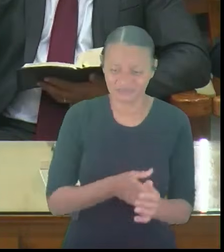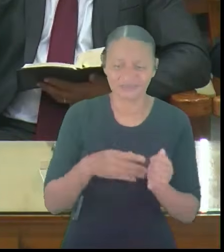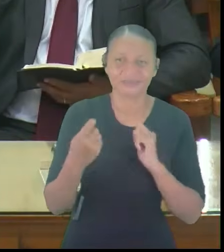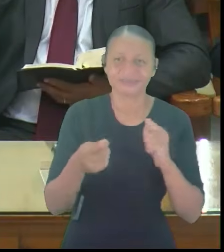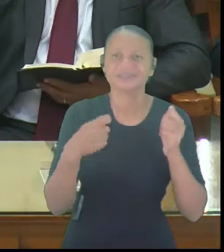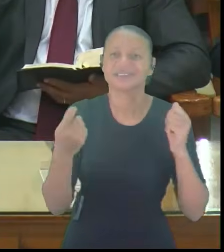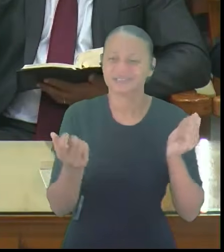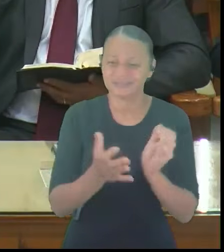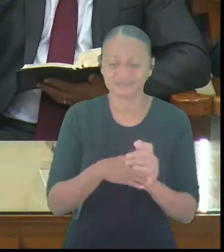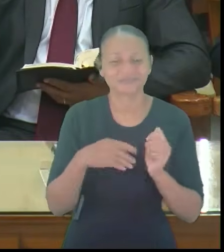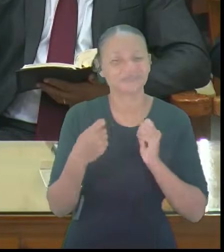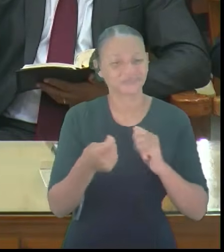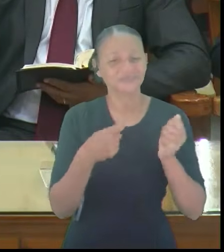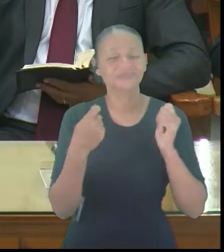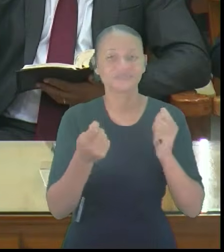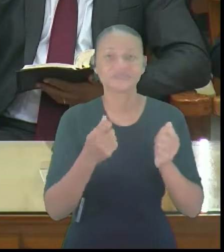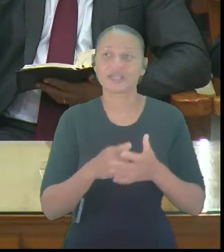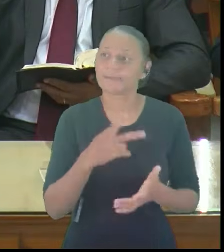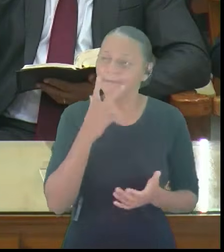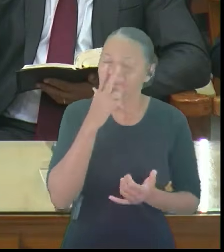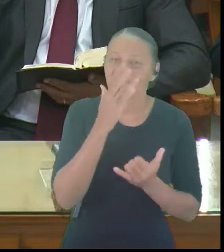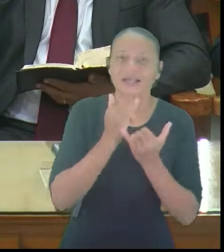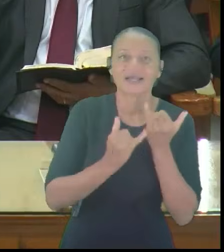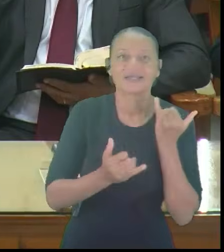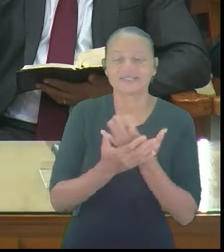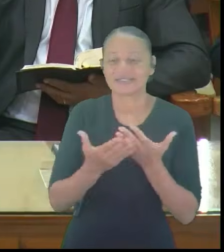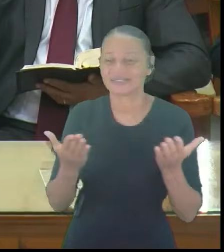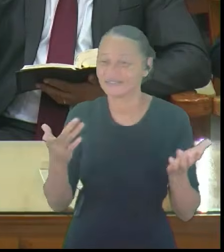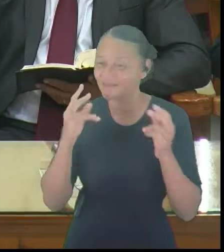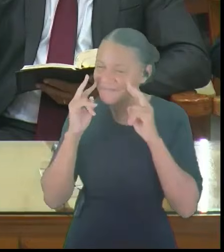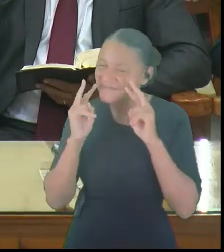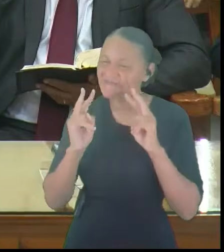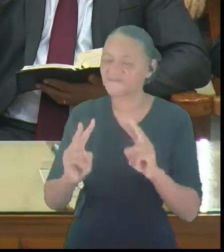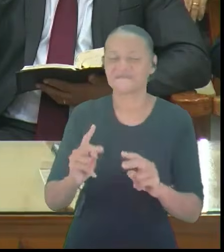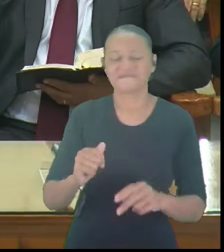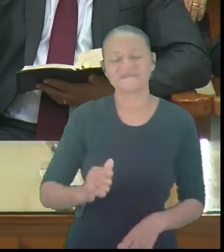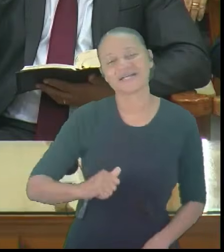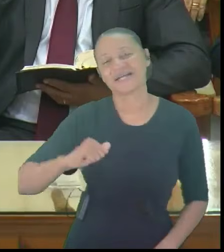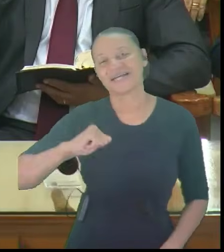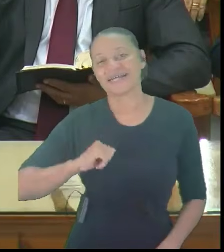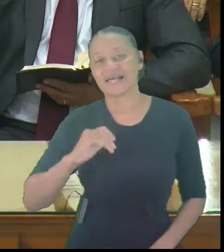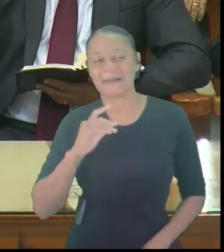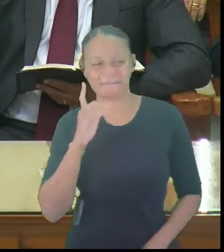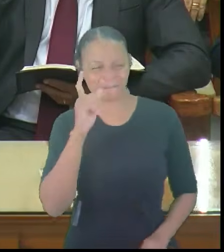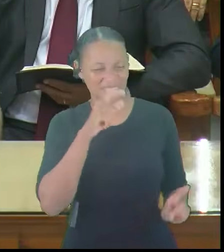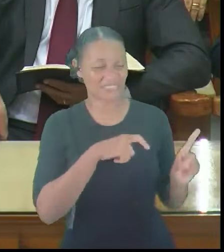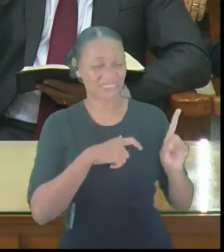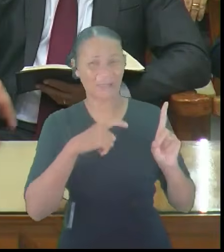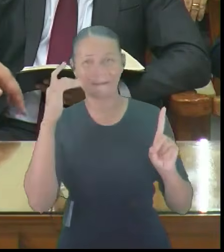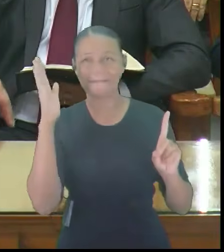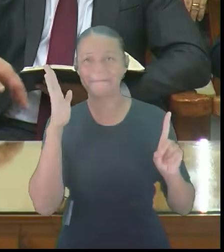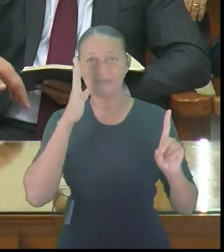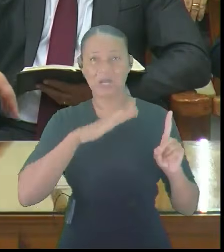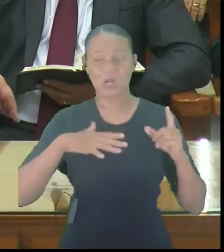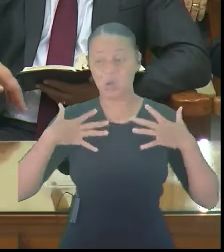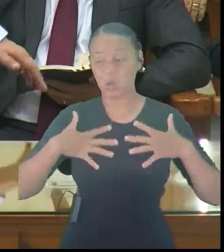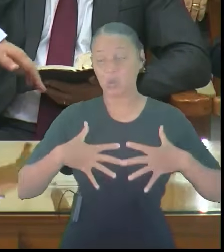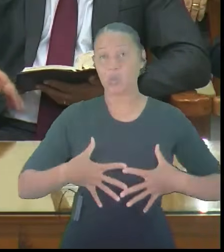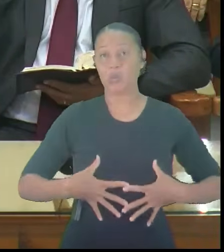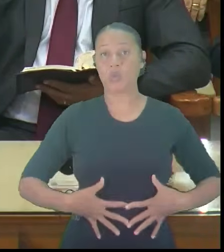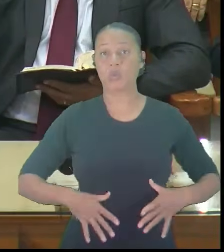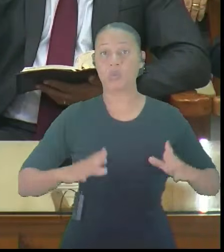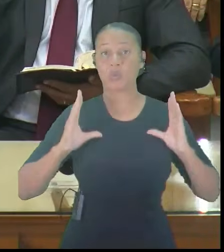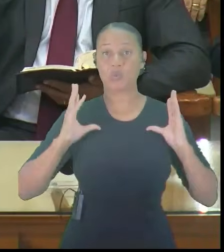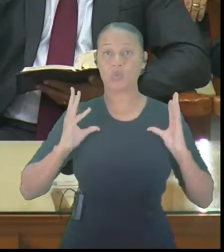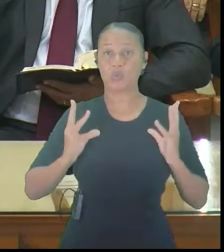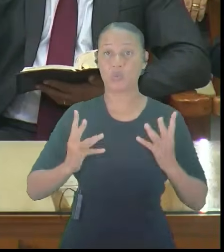Aleluia, aleluia. Parece que eu estou vendo Anás passando lá com aquela roupona bonita, aquela